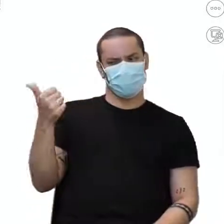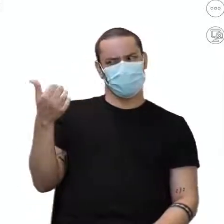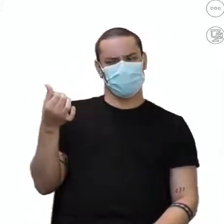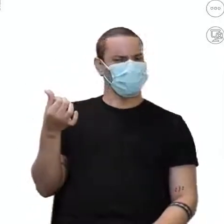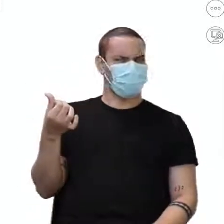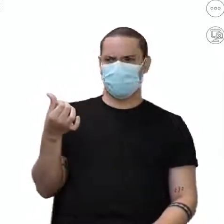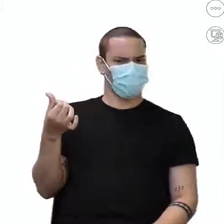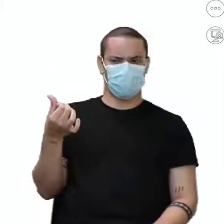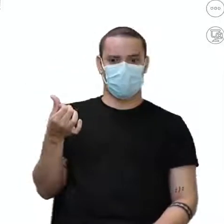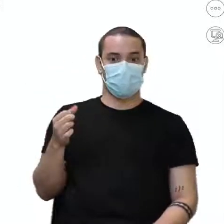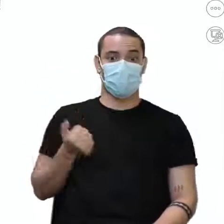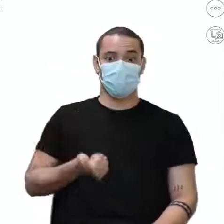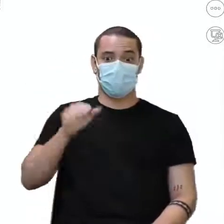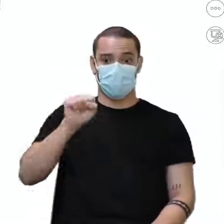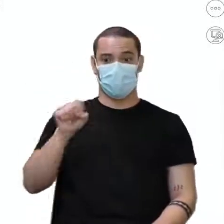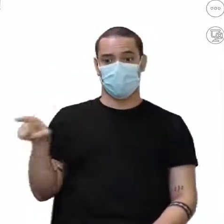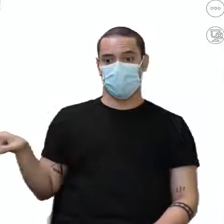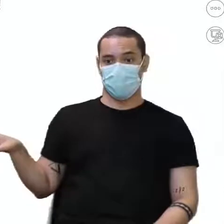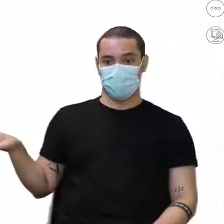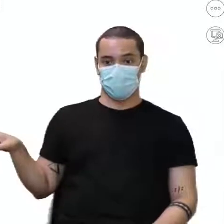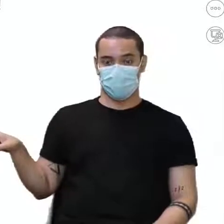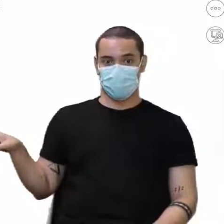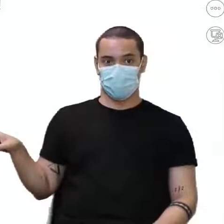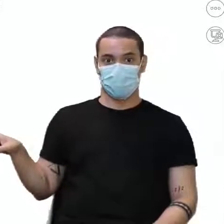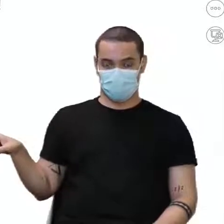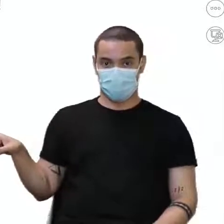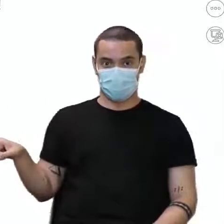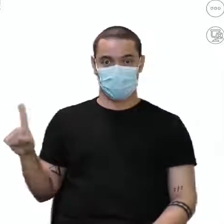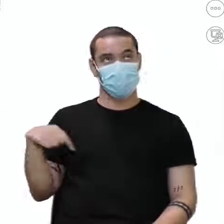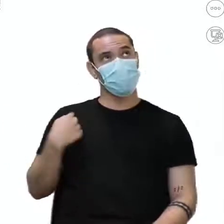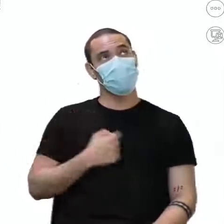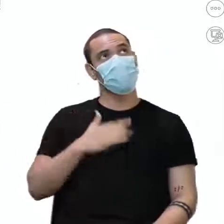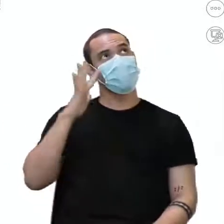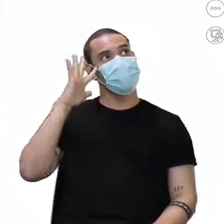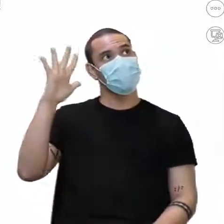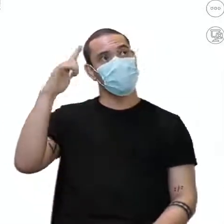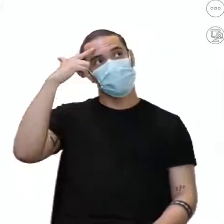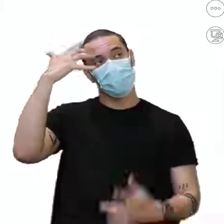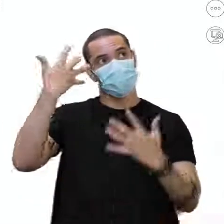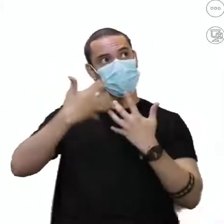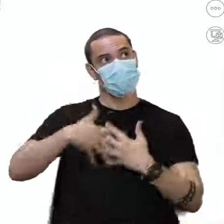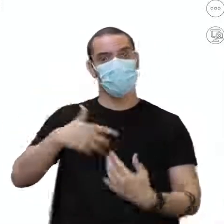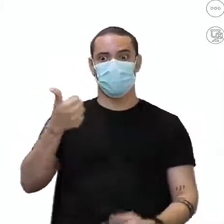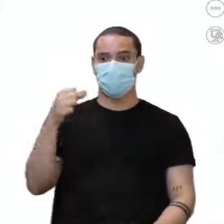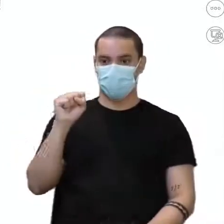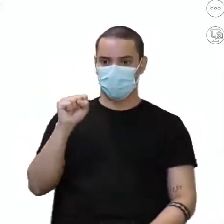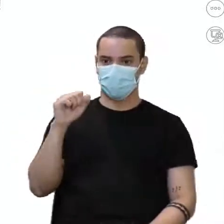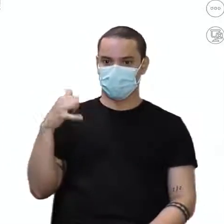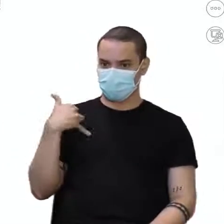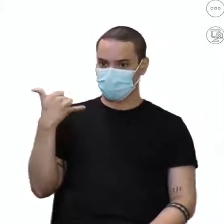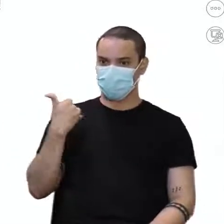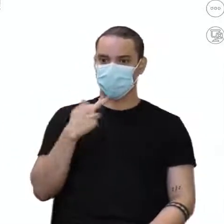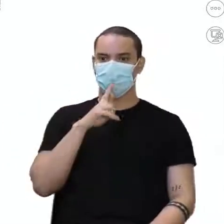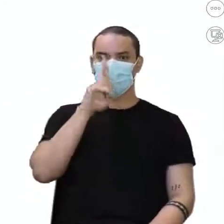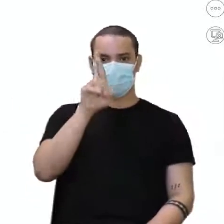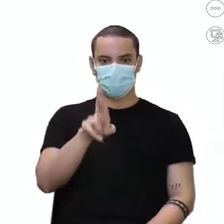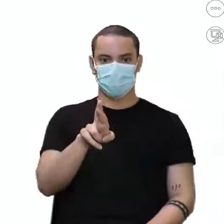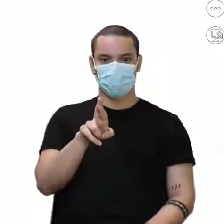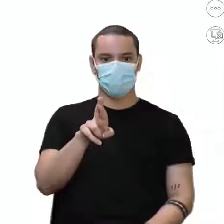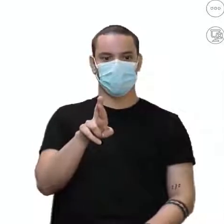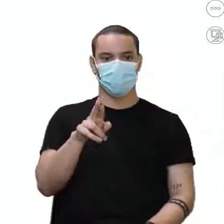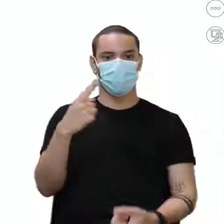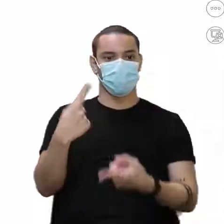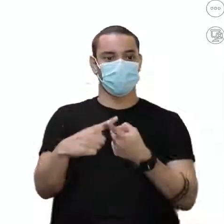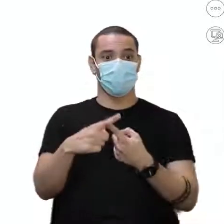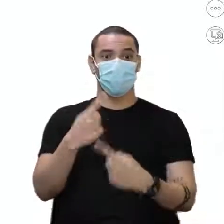16. Aqui só tem 18. Alright? Então, você imagina que esse 18 seria a resposta correta, porque afinal